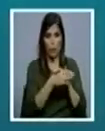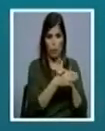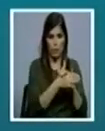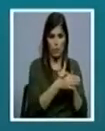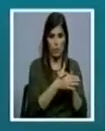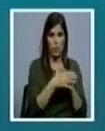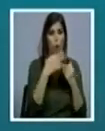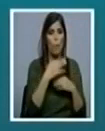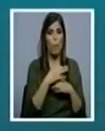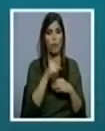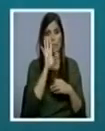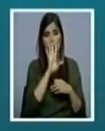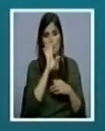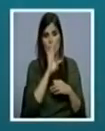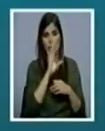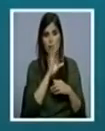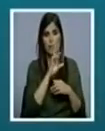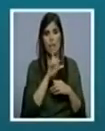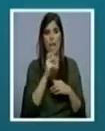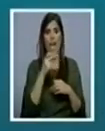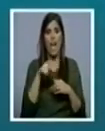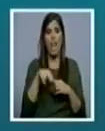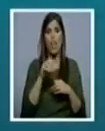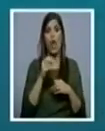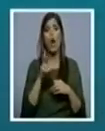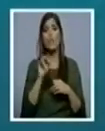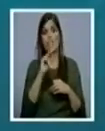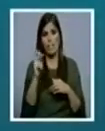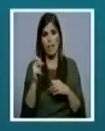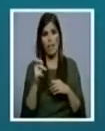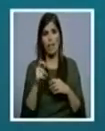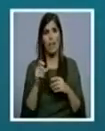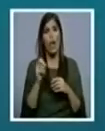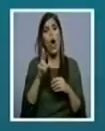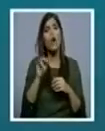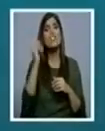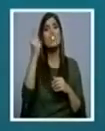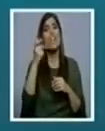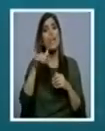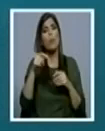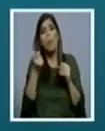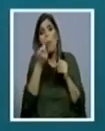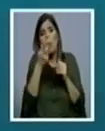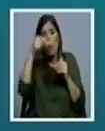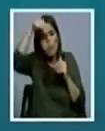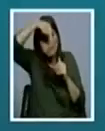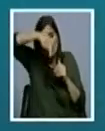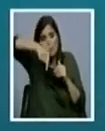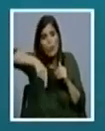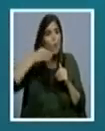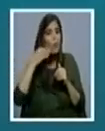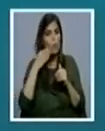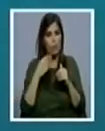tubarões se comportam em zonas de anóxia, ou seja, de oxigênio mínimo, em